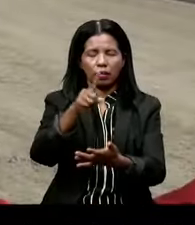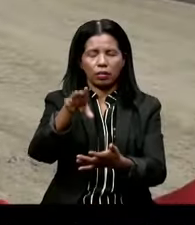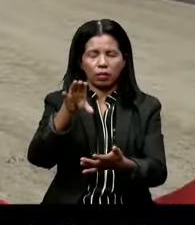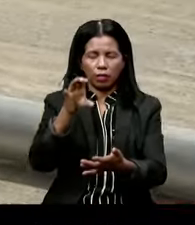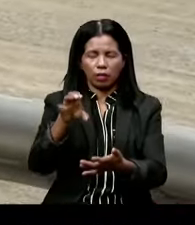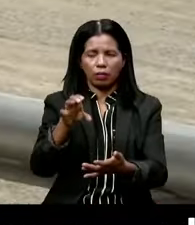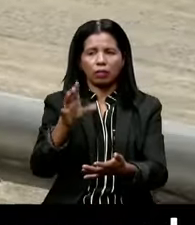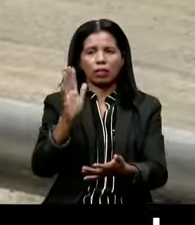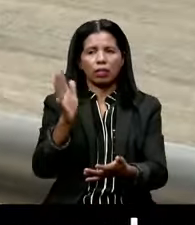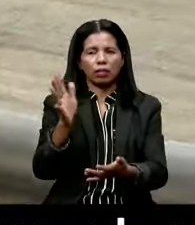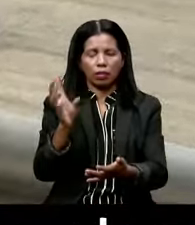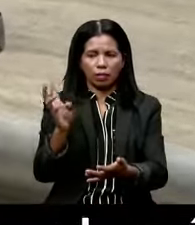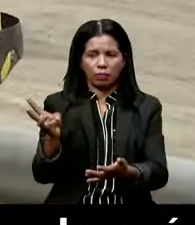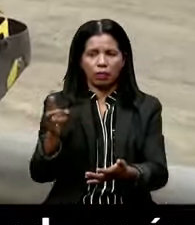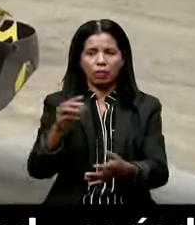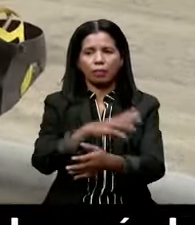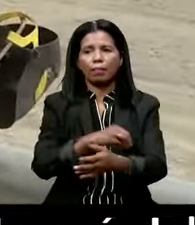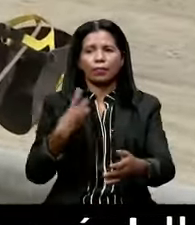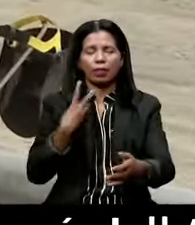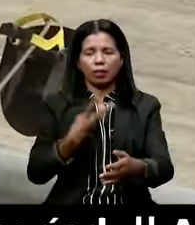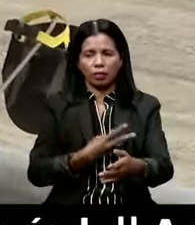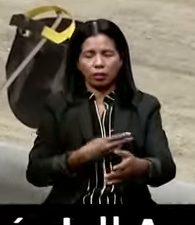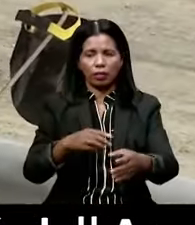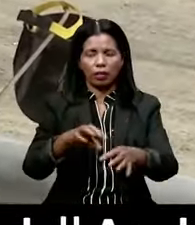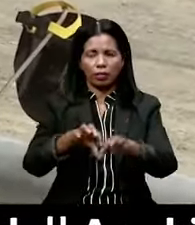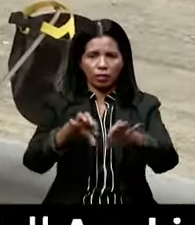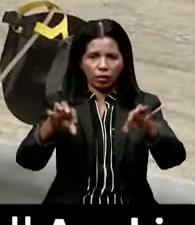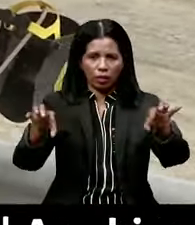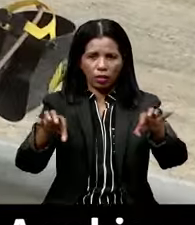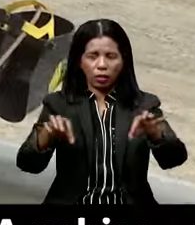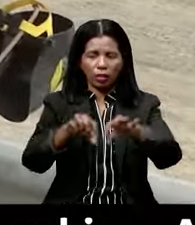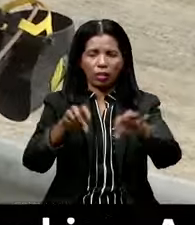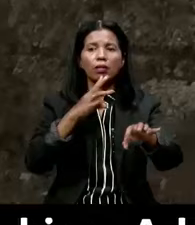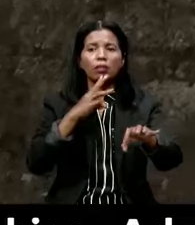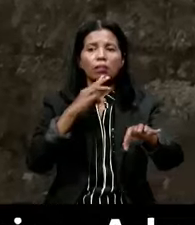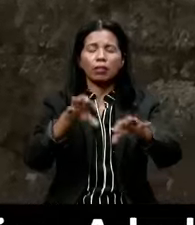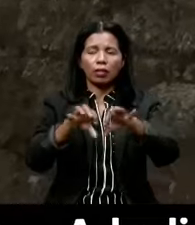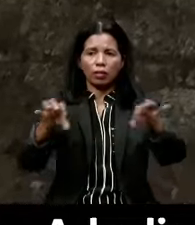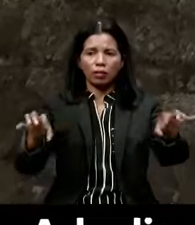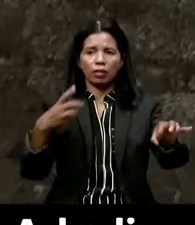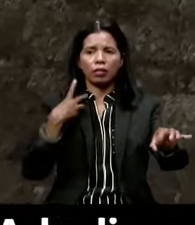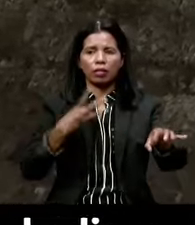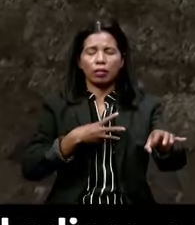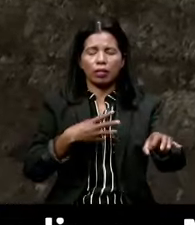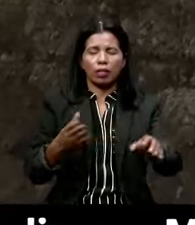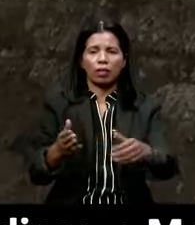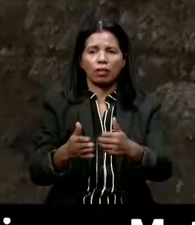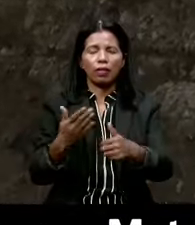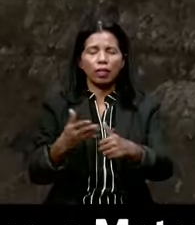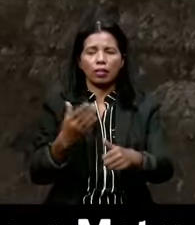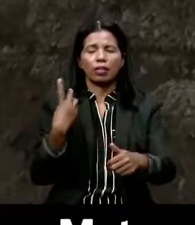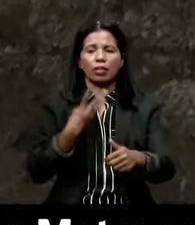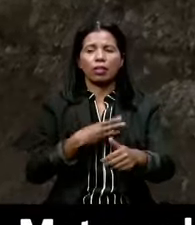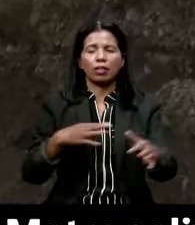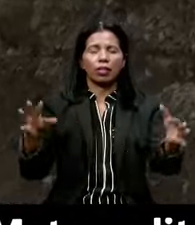1150 metros ne orientação pi pasira ne mem agora ko alargamento estrada ne tem que baleta kutu kutu para ha facilita ber liga ba